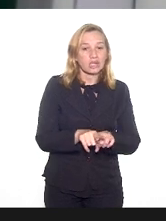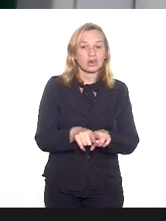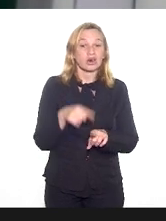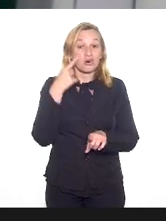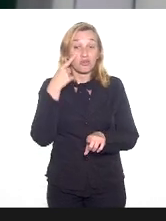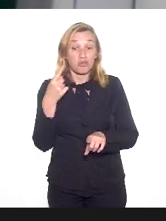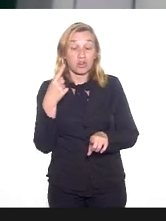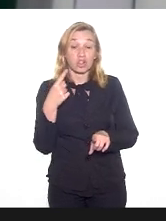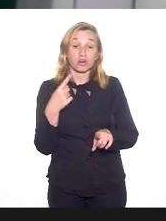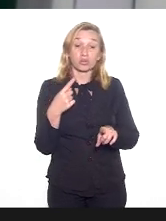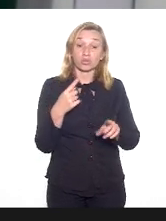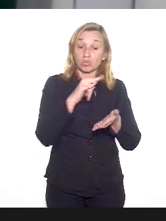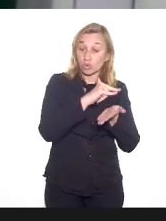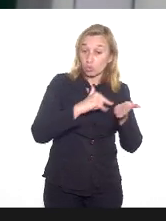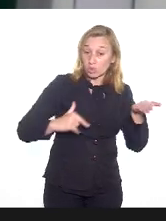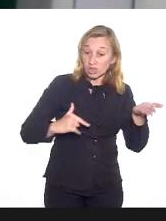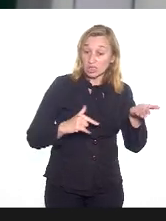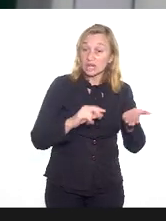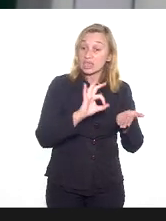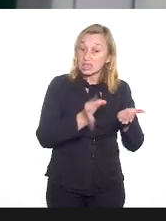cláusulas que garantiam